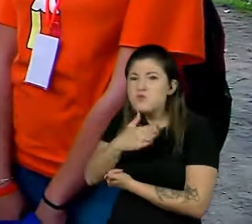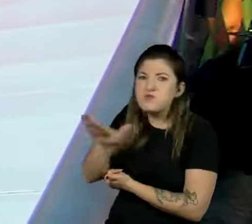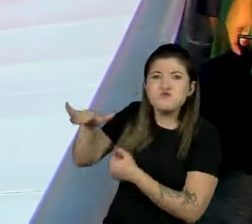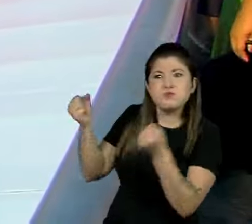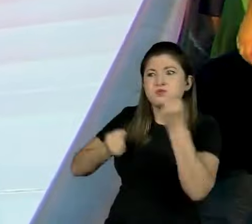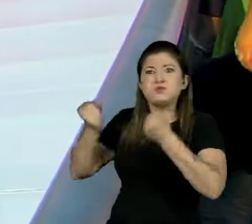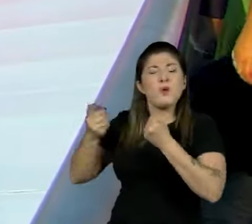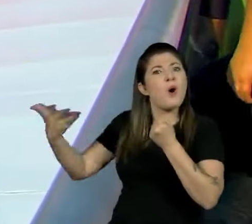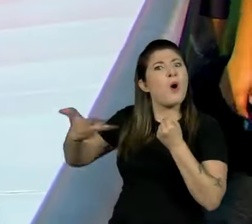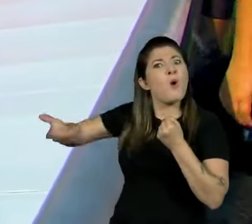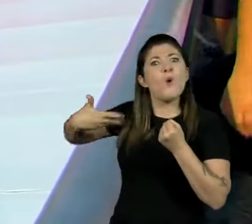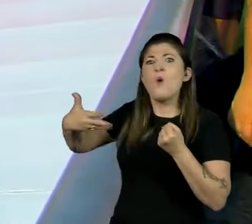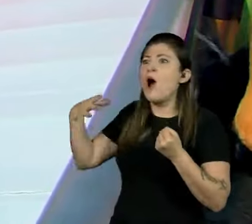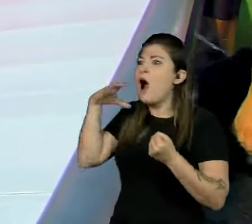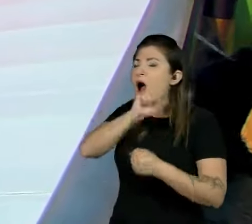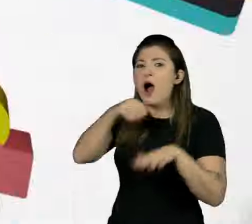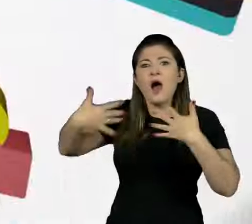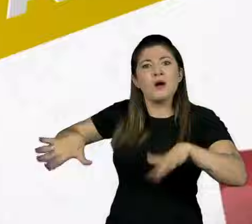rápida.